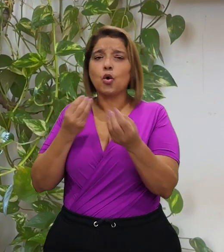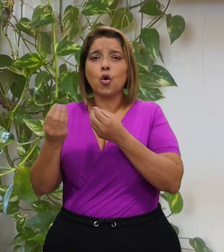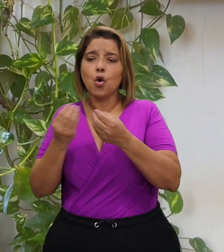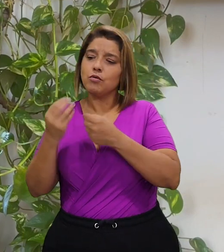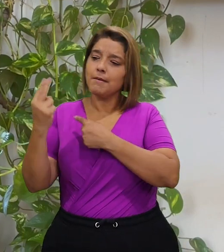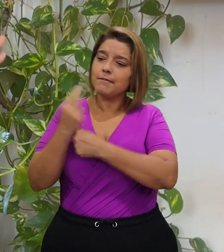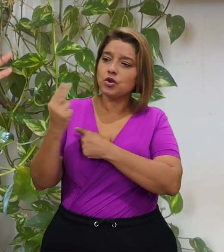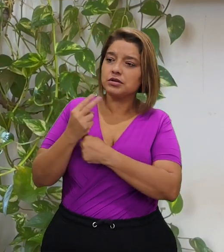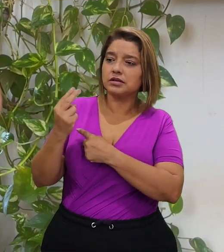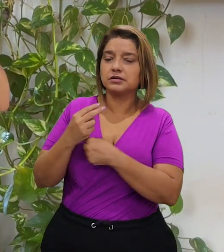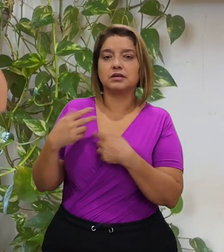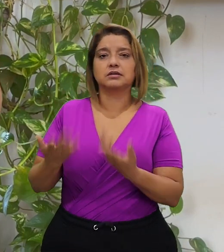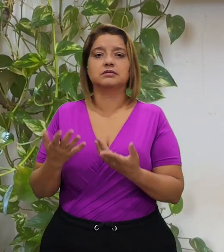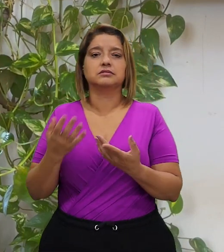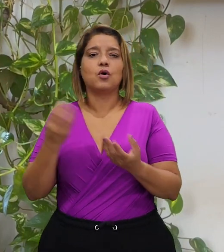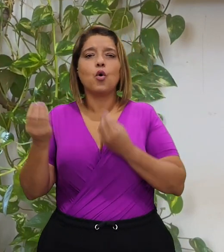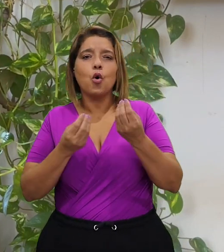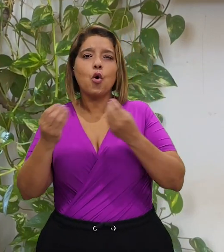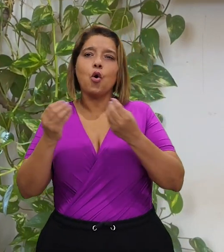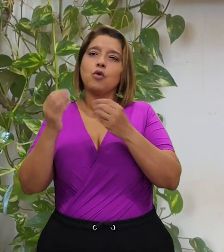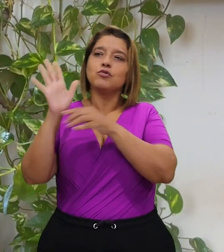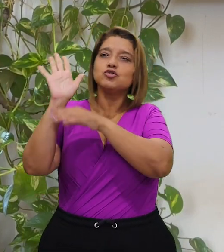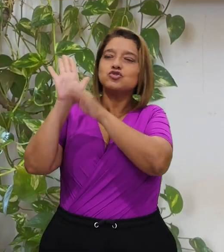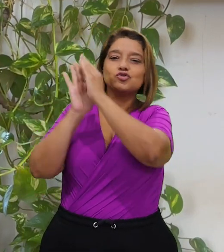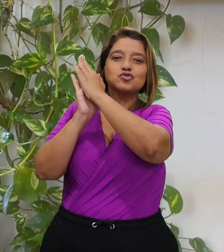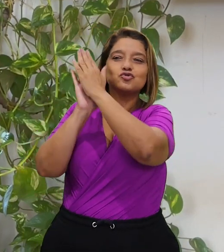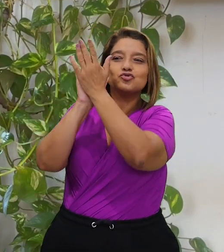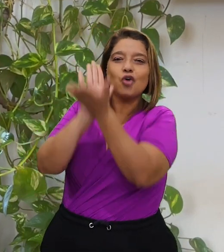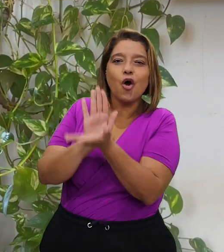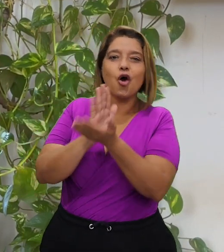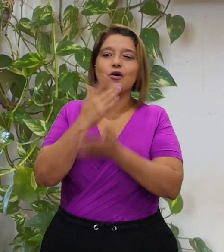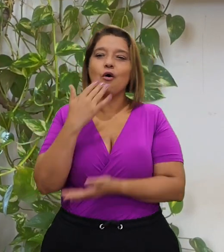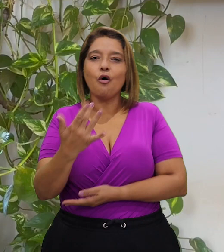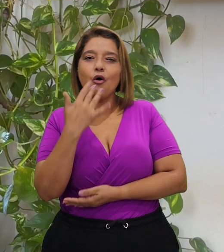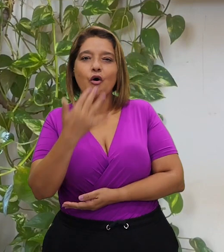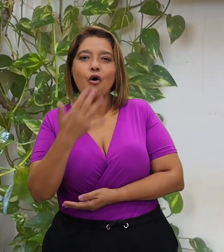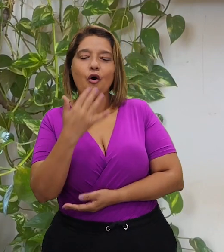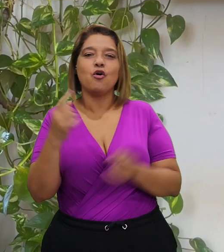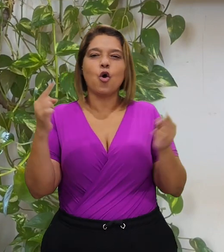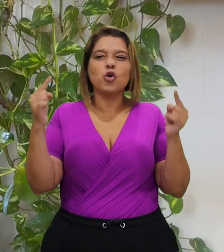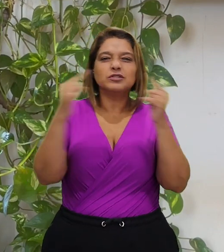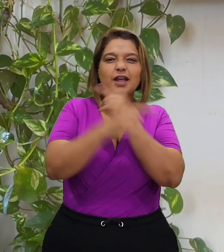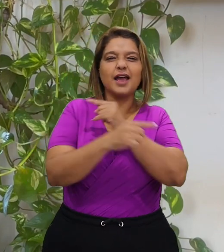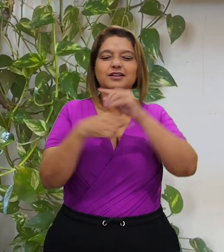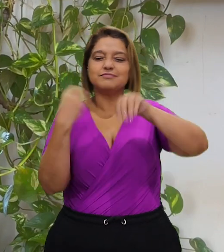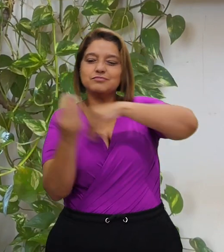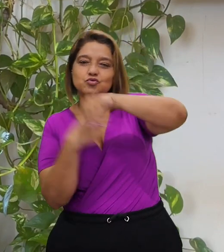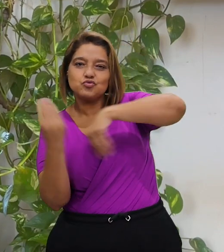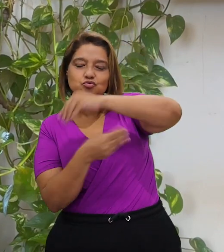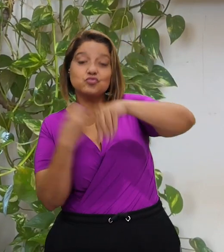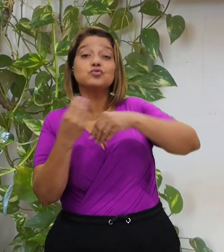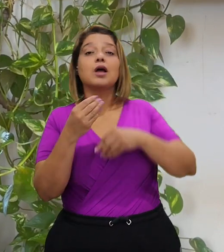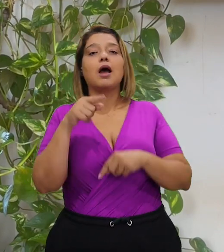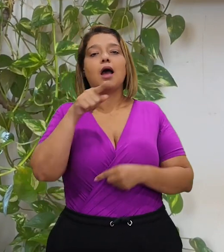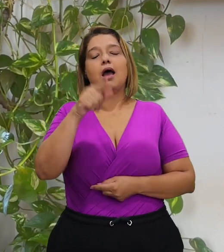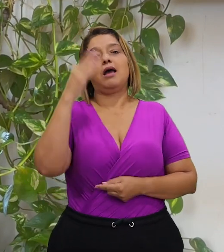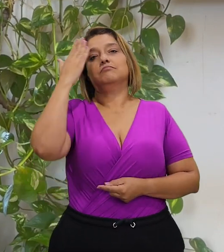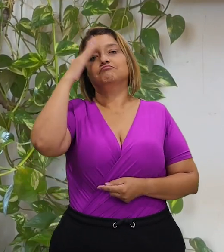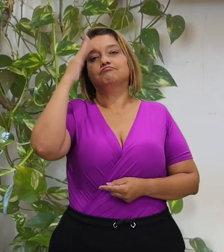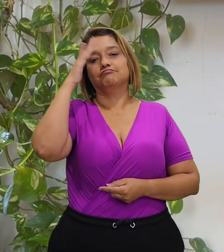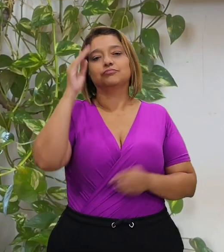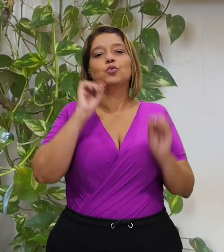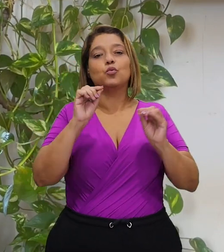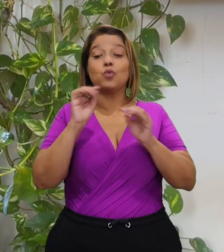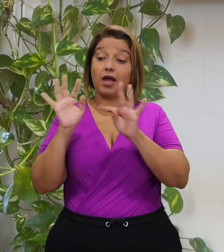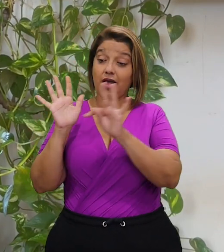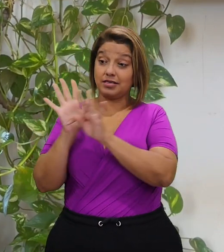chega num ponto que ela nem preocupa, está tudo no automático. Então, a técnica ela vai te dar a fundamentação para você poder ir mais longe, para você expressar